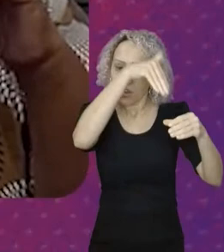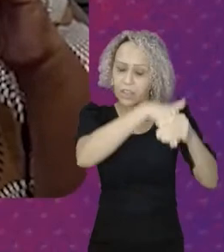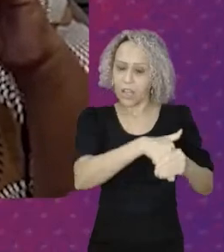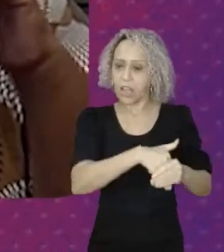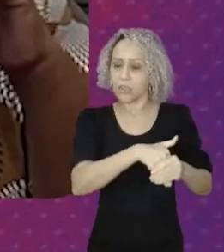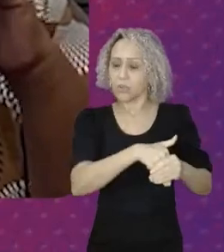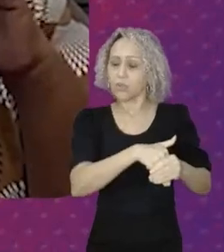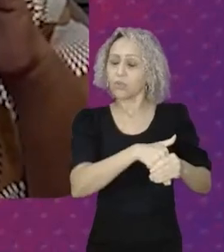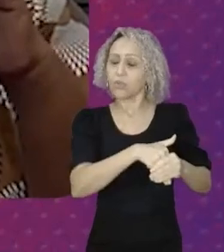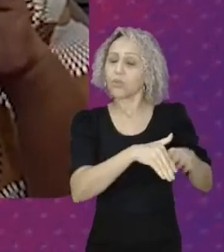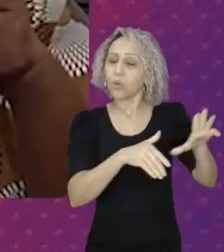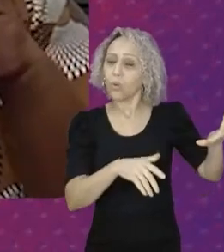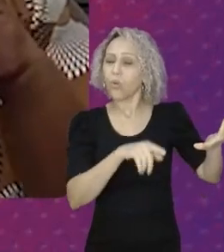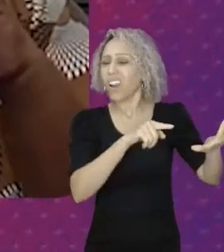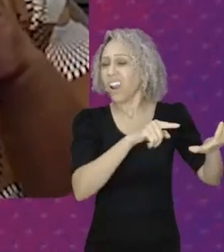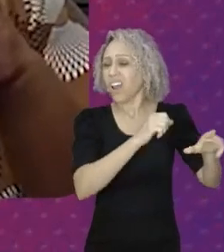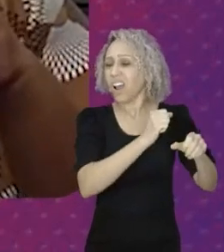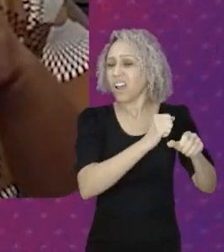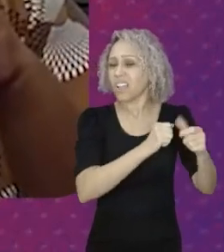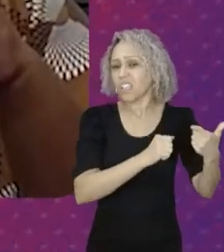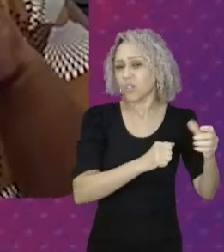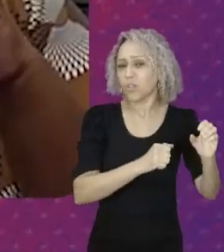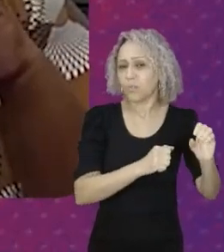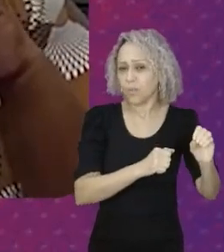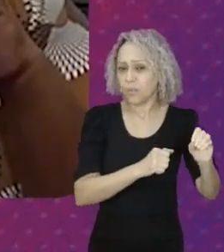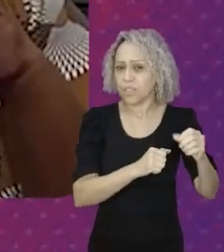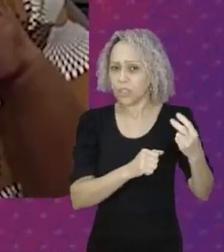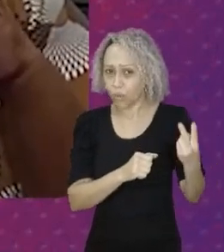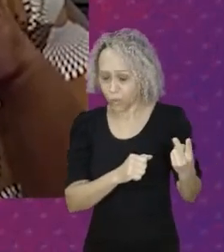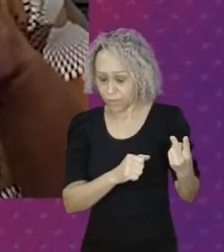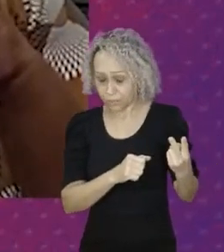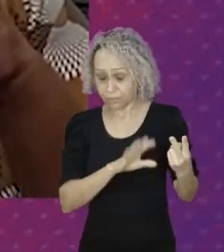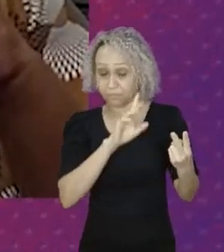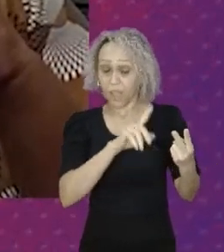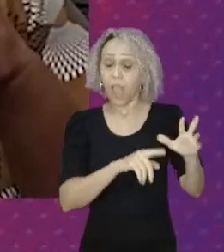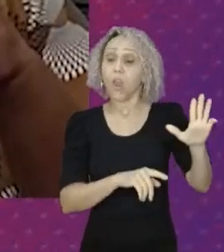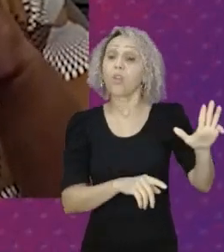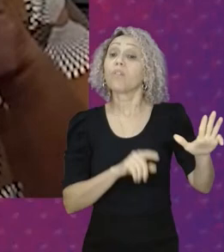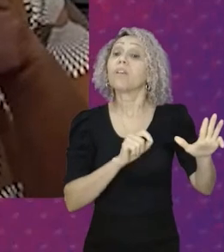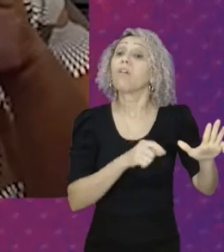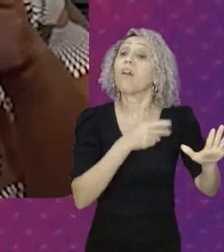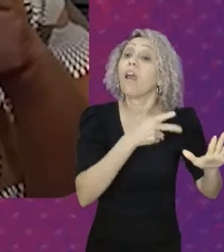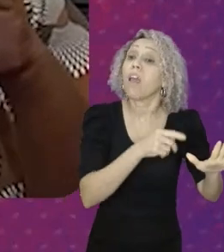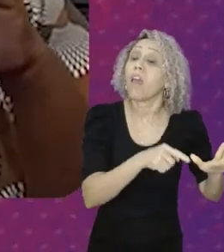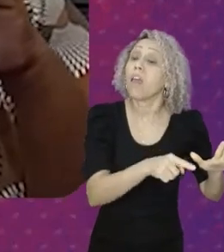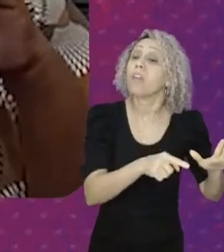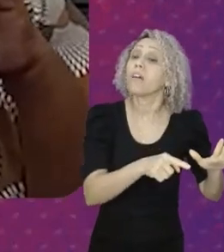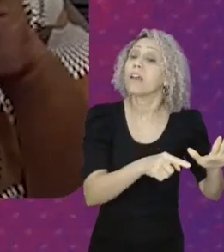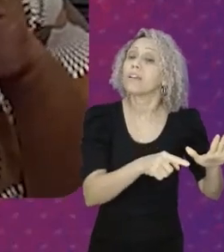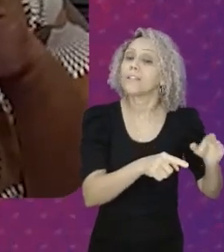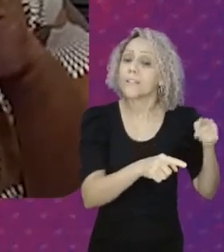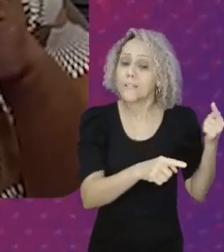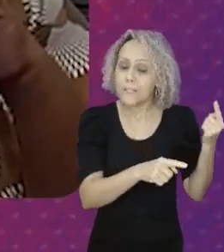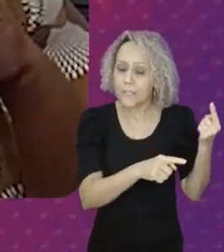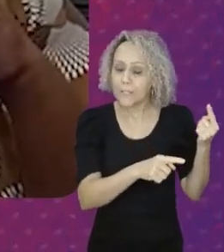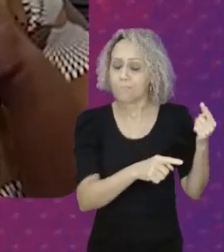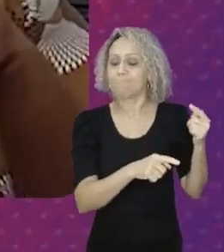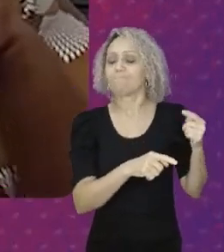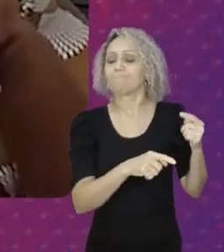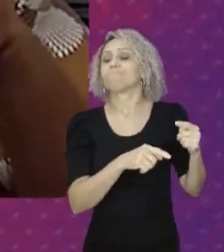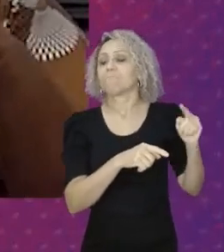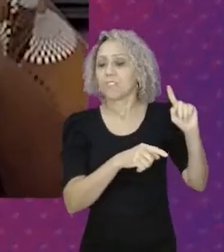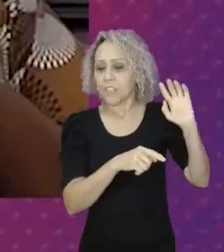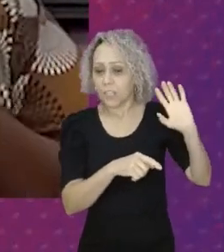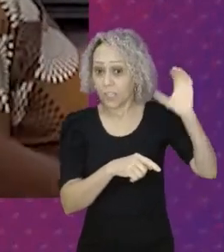vamos homologar a inclusão de história e cultura dos africanos e dos afro-brasileiros nos currículos escolares.